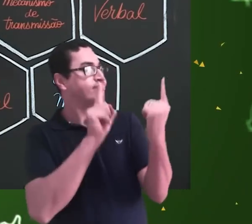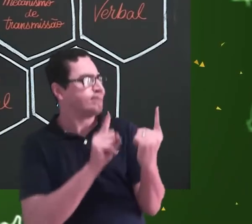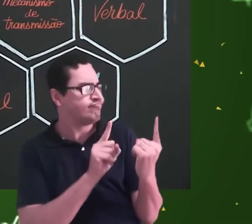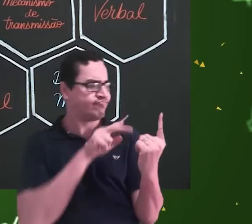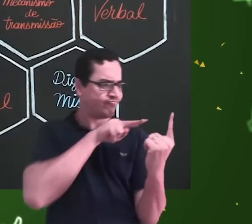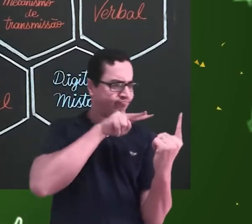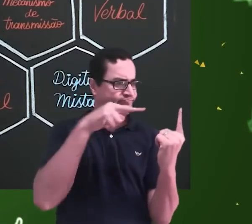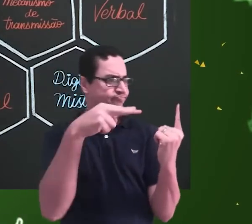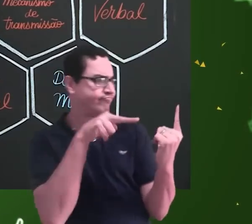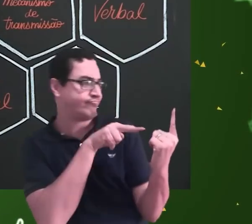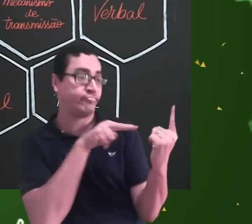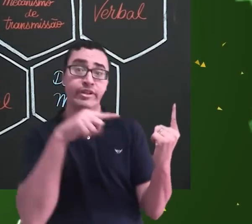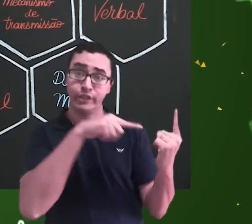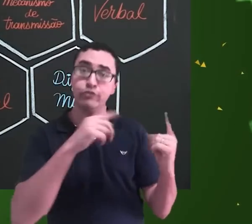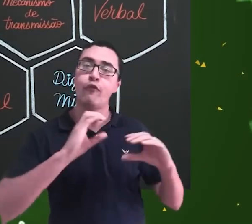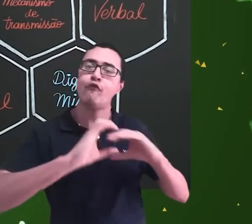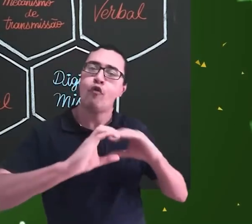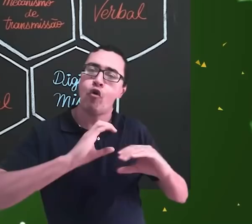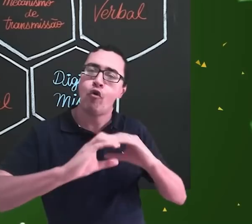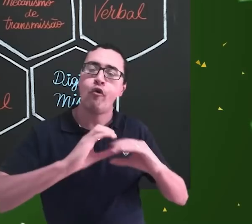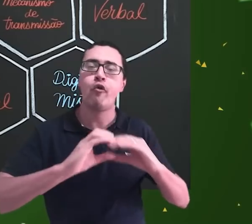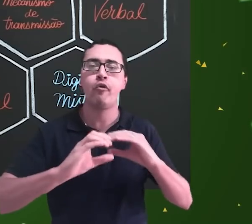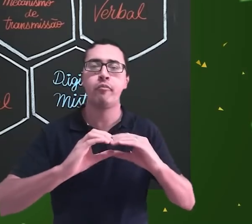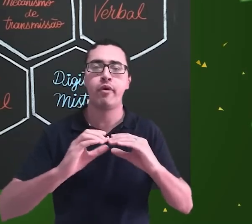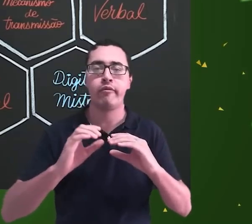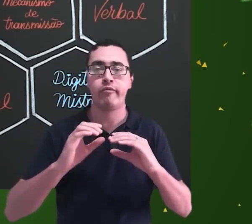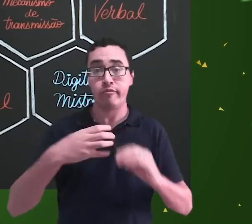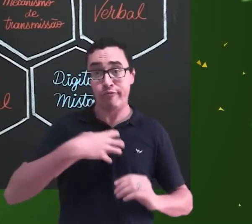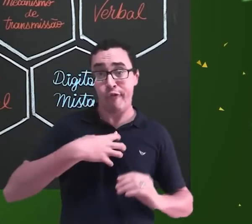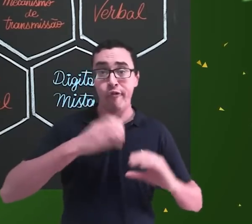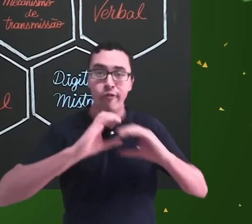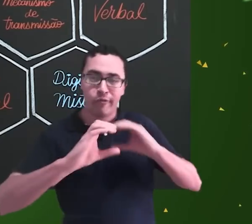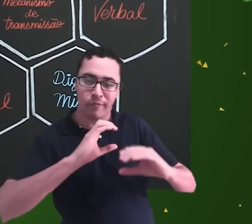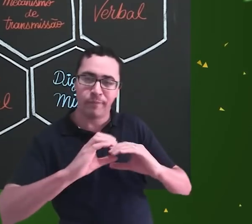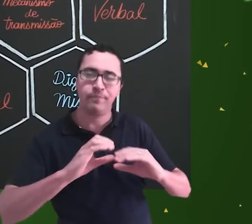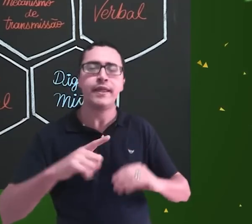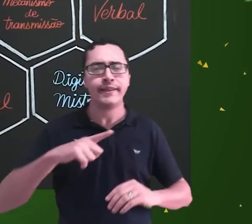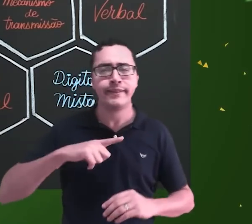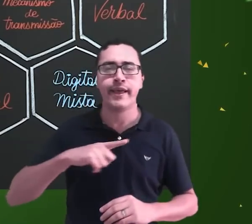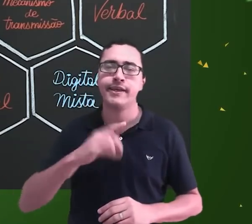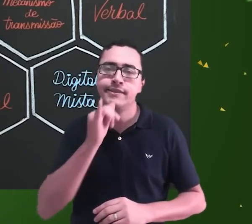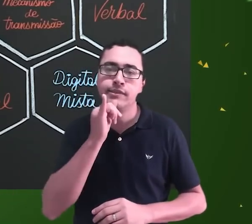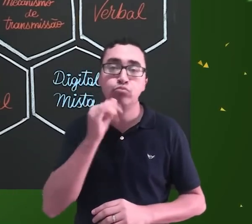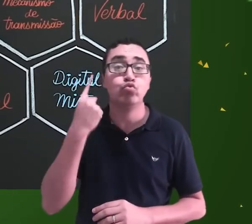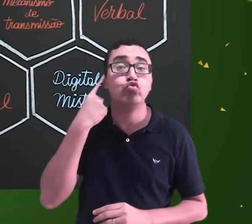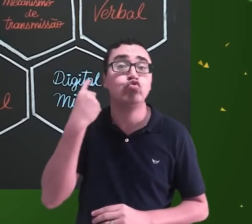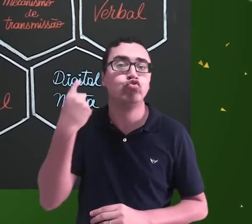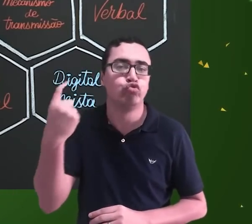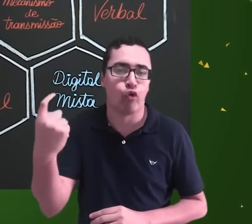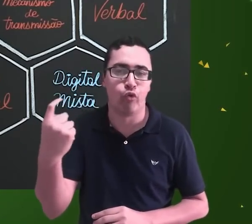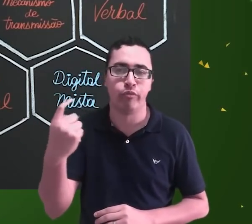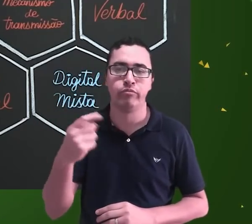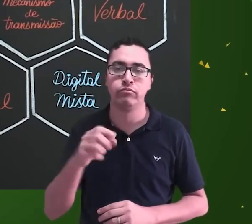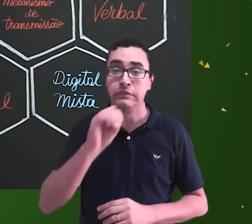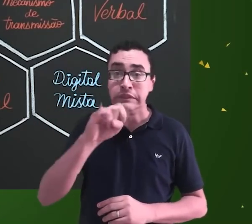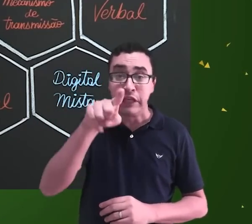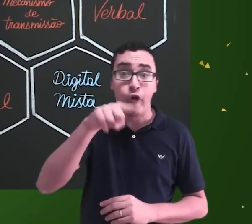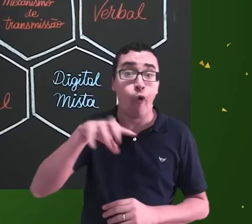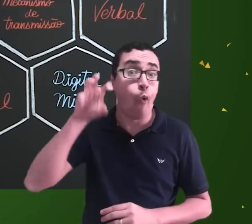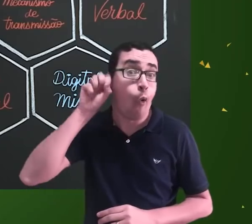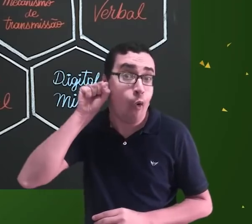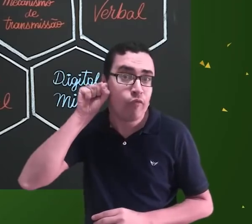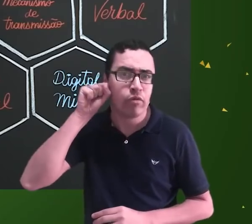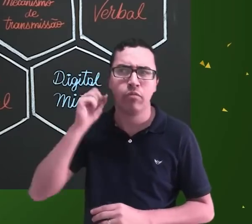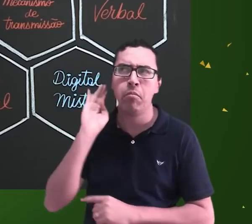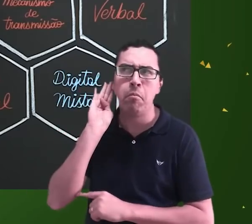que a gente chama de uma forma de comunicação. Eu tenho, por exemplo, a comunicação sonora. Se você ouve um barulho, por exemplo, que sinaliza para